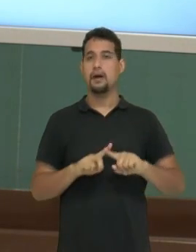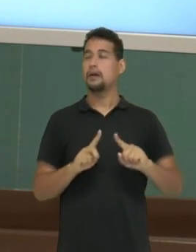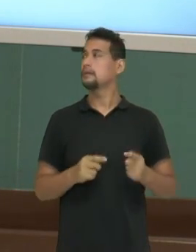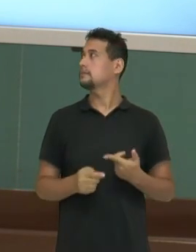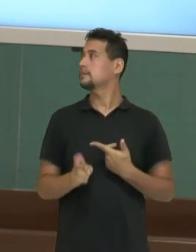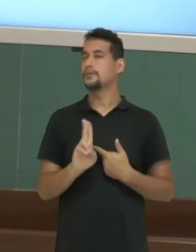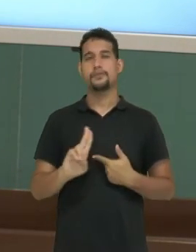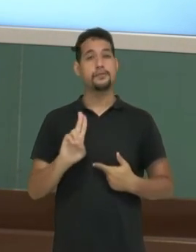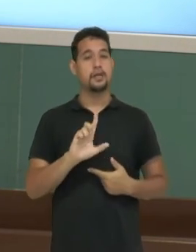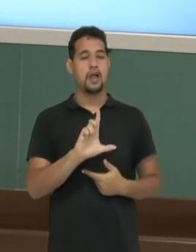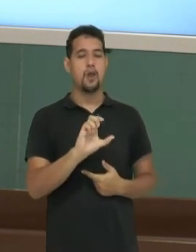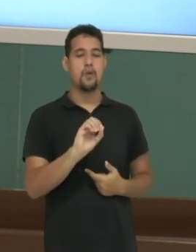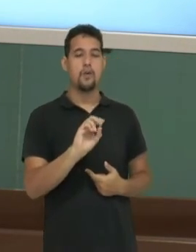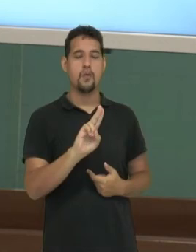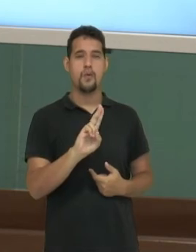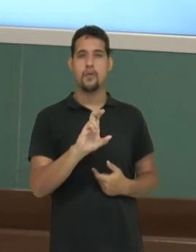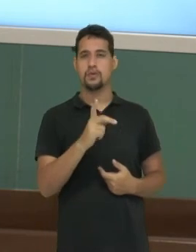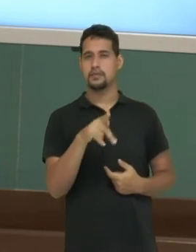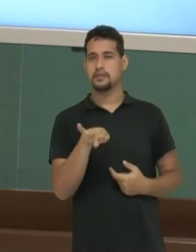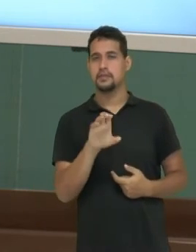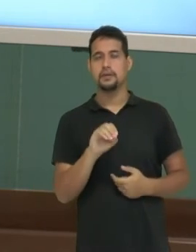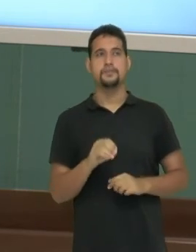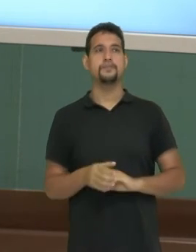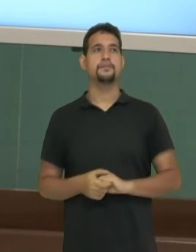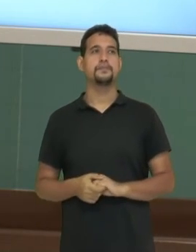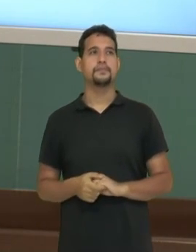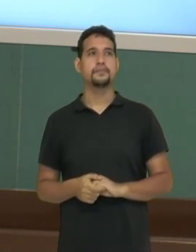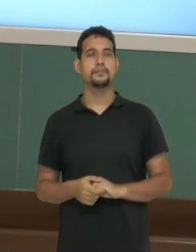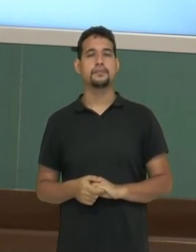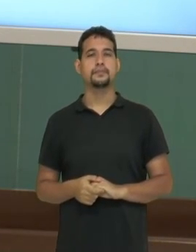as locuções, tá? Opa!